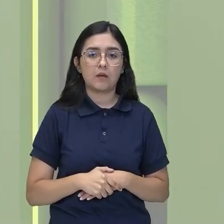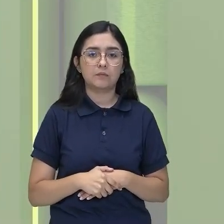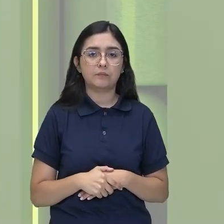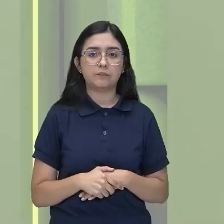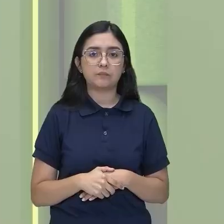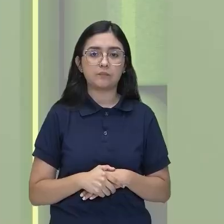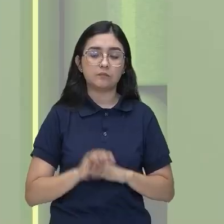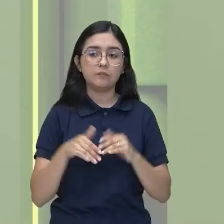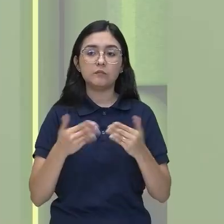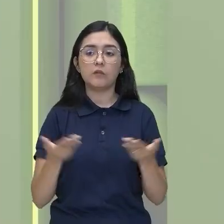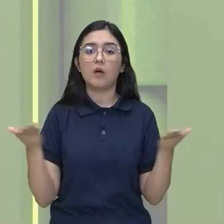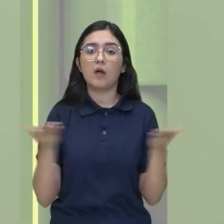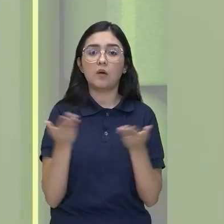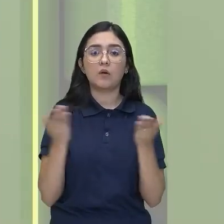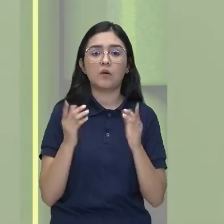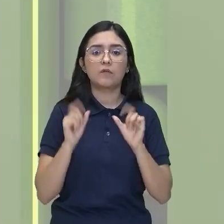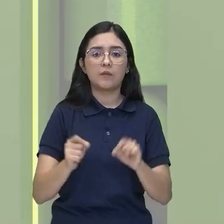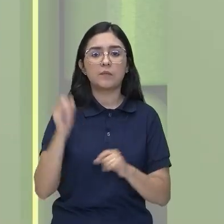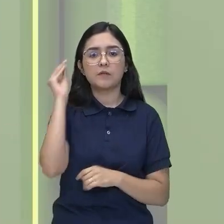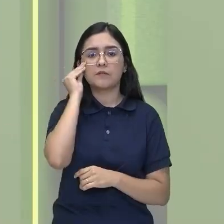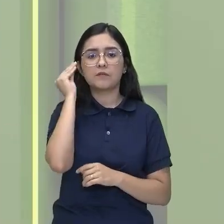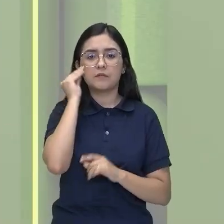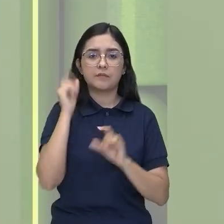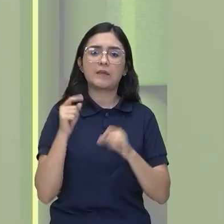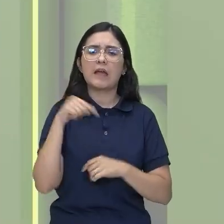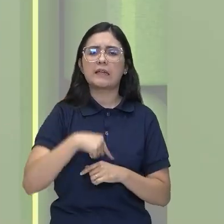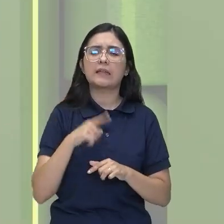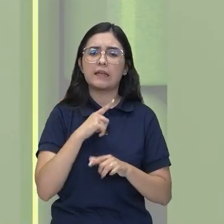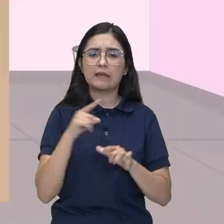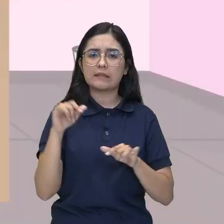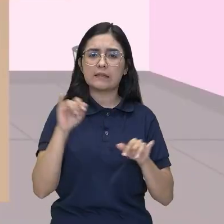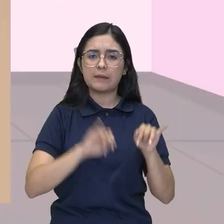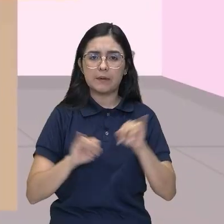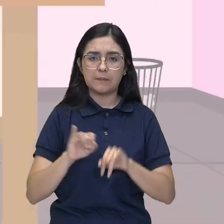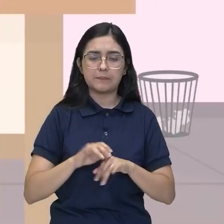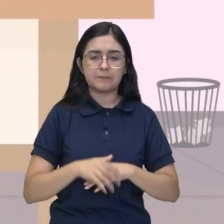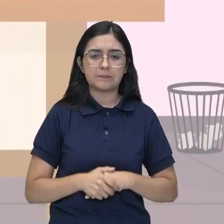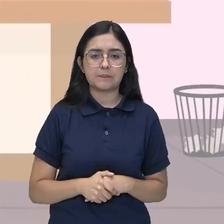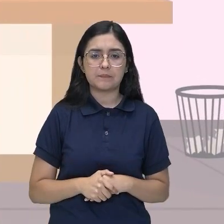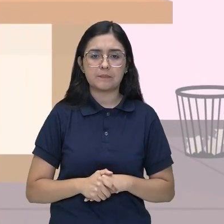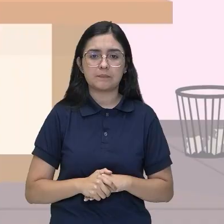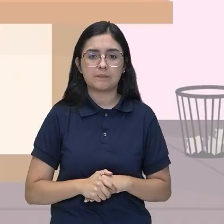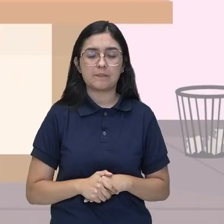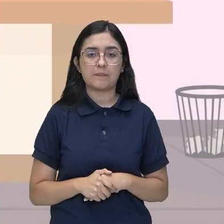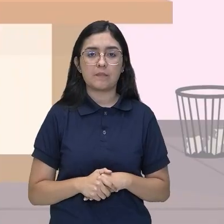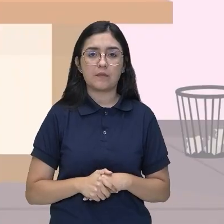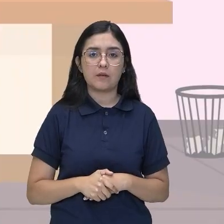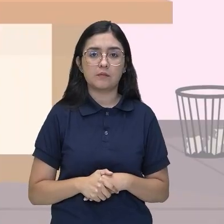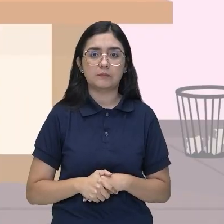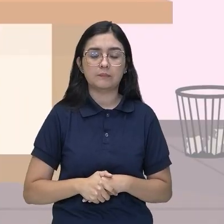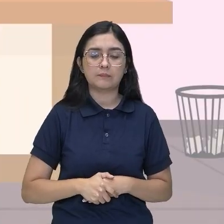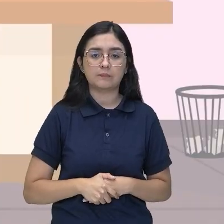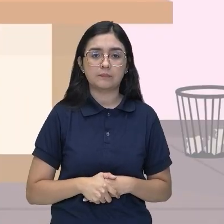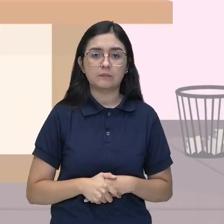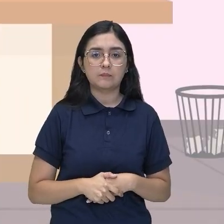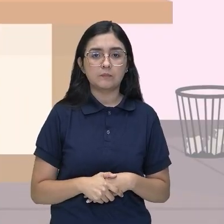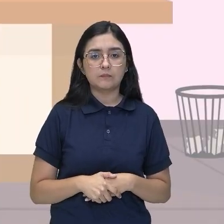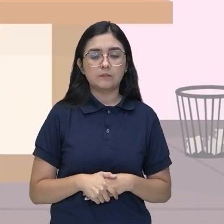acidez. E agora vamos ao nosso quadro Aqui Tem Química? Aqui tem química!